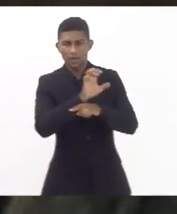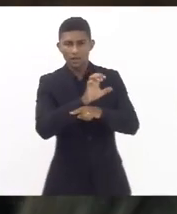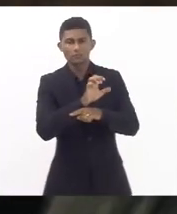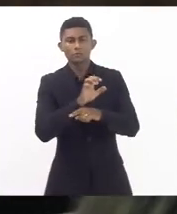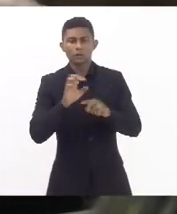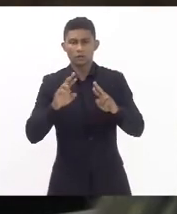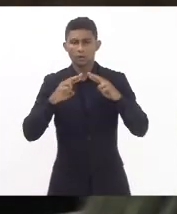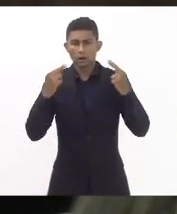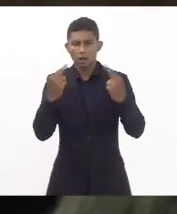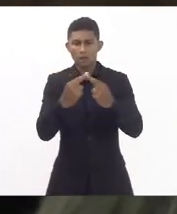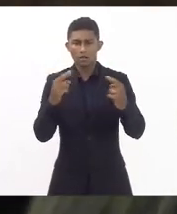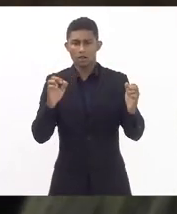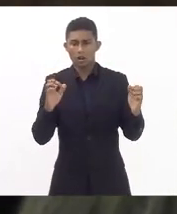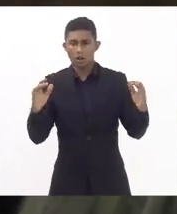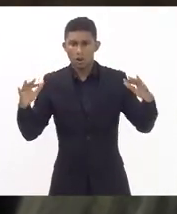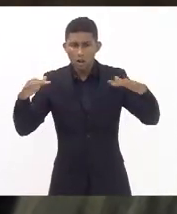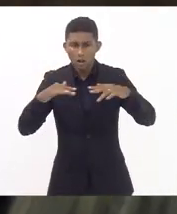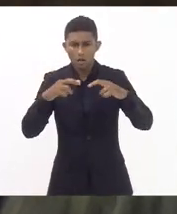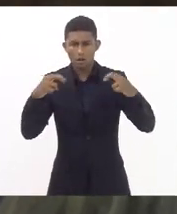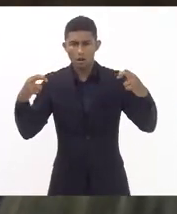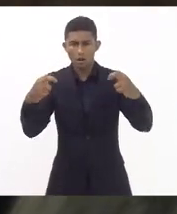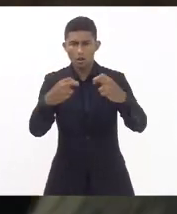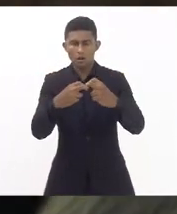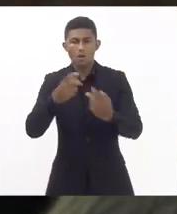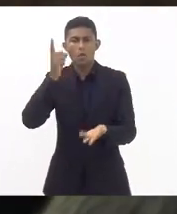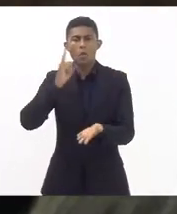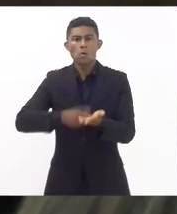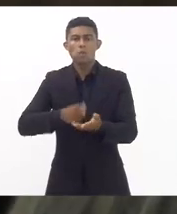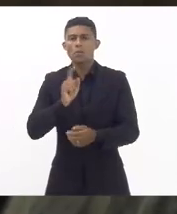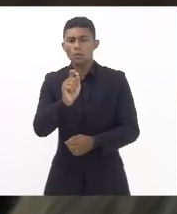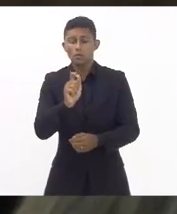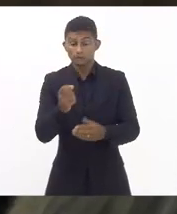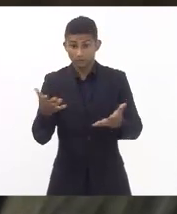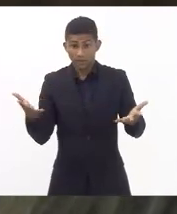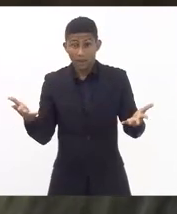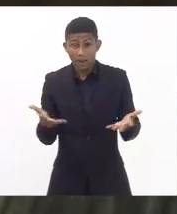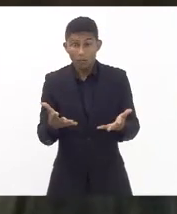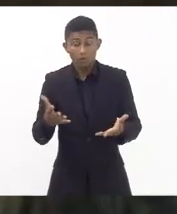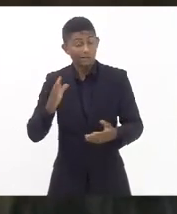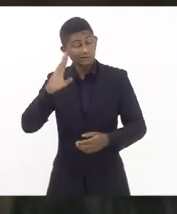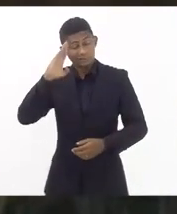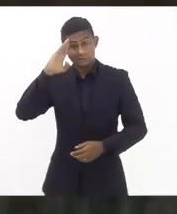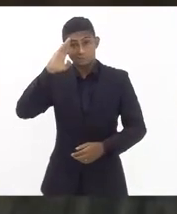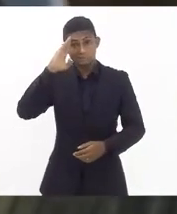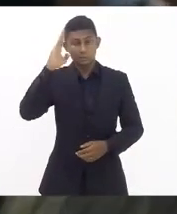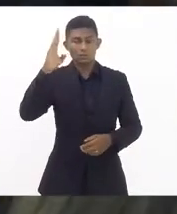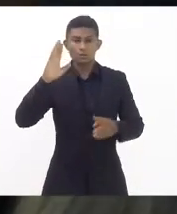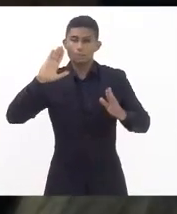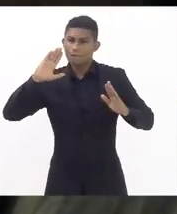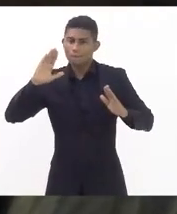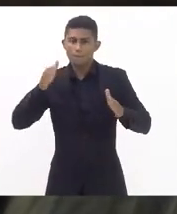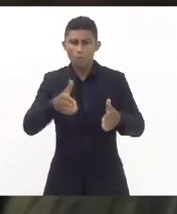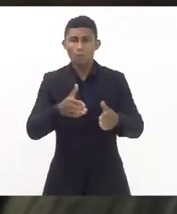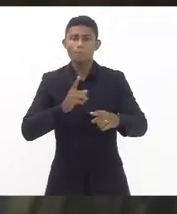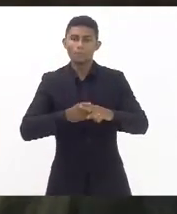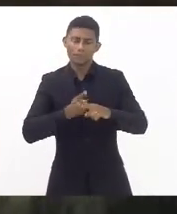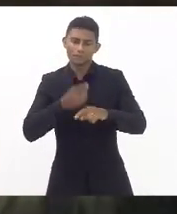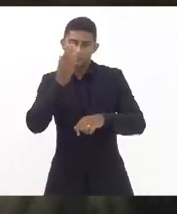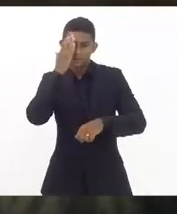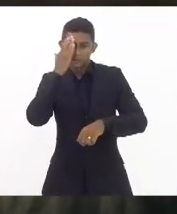que a prioridade para o momento em que o Estado está vivendo, e